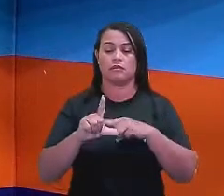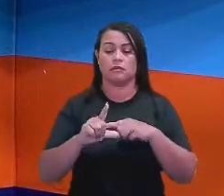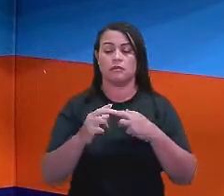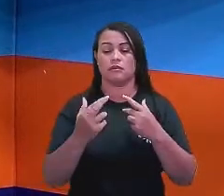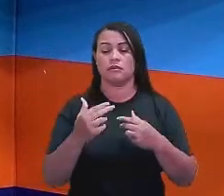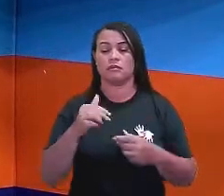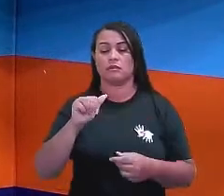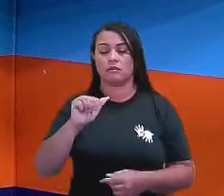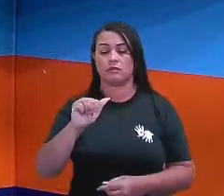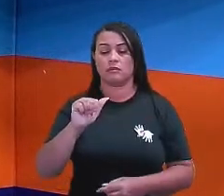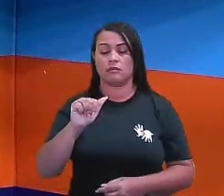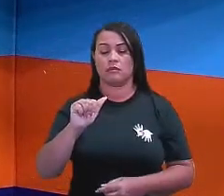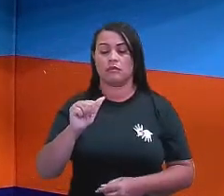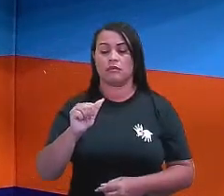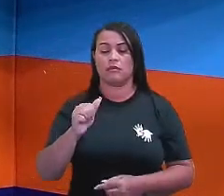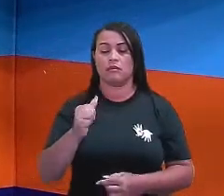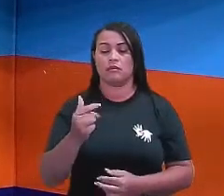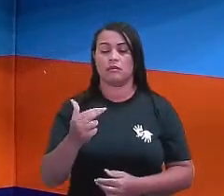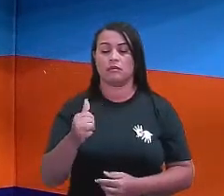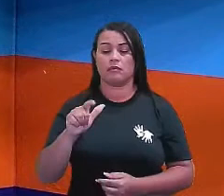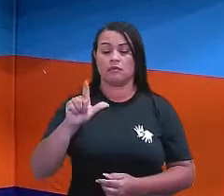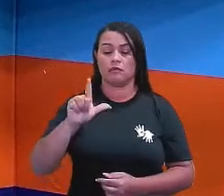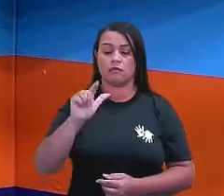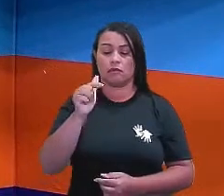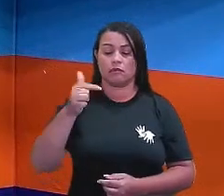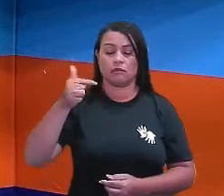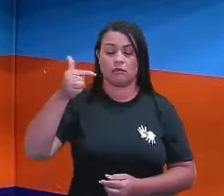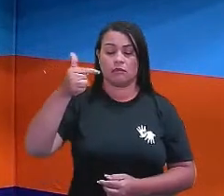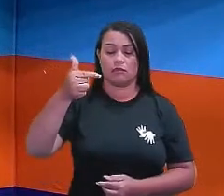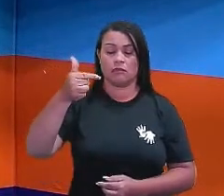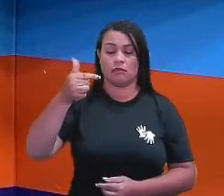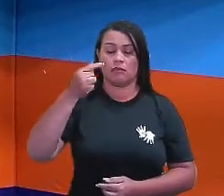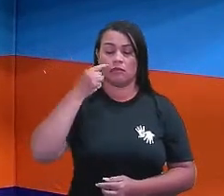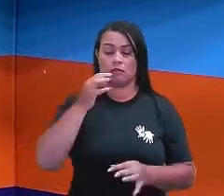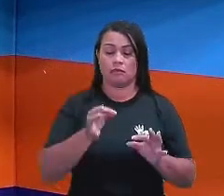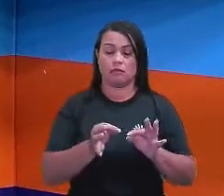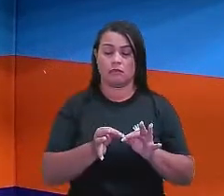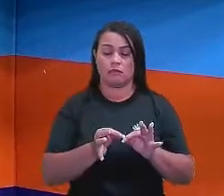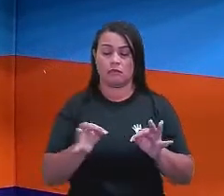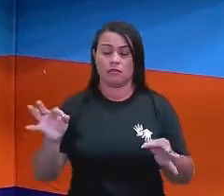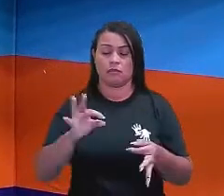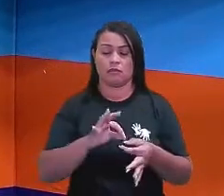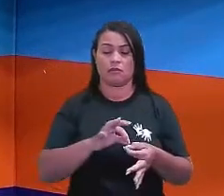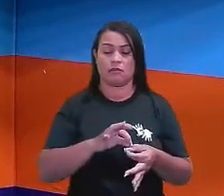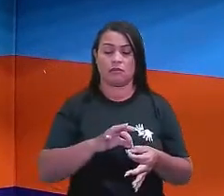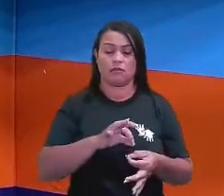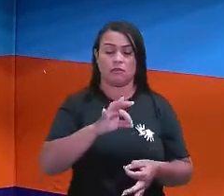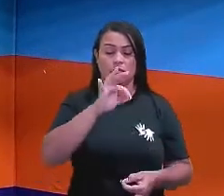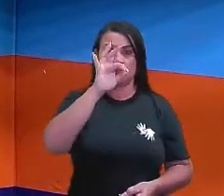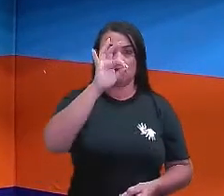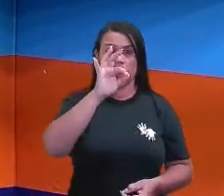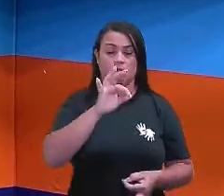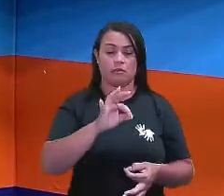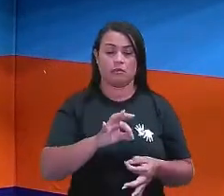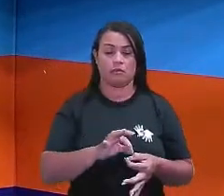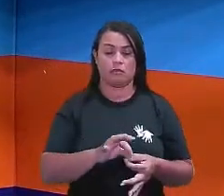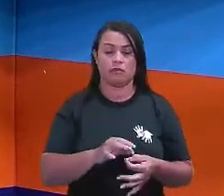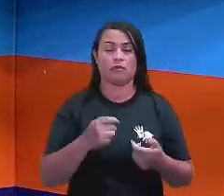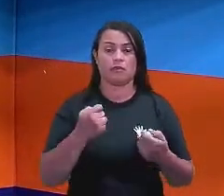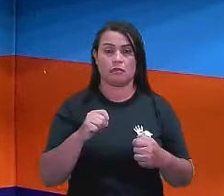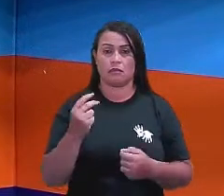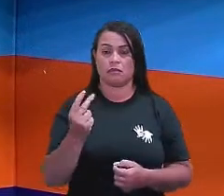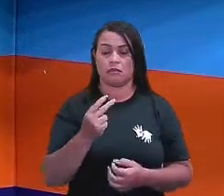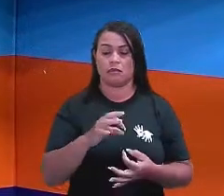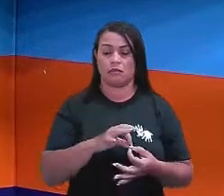a L elevado ao quadrado. Ou seja, eu preciso de quem? Comprimento e largura, né? Preciso dessas